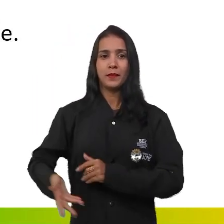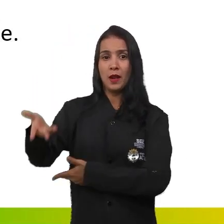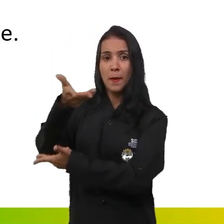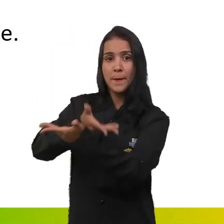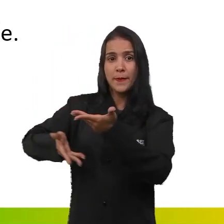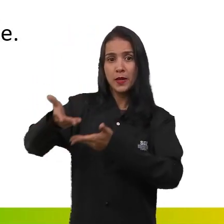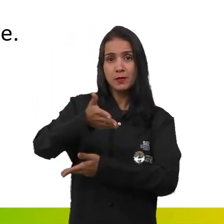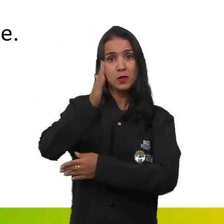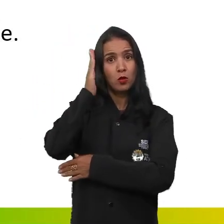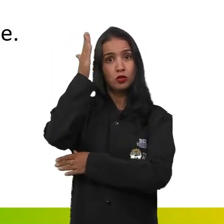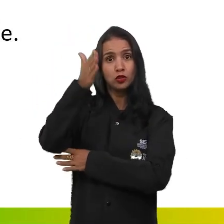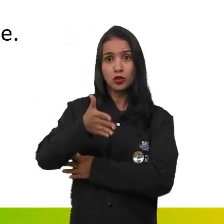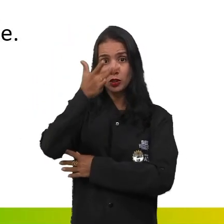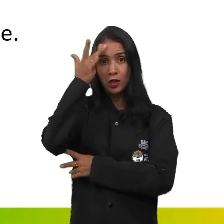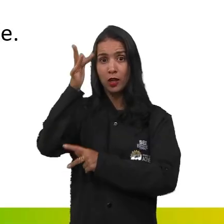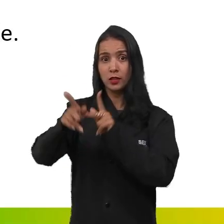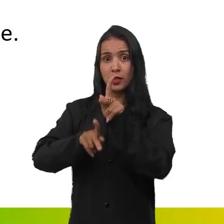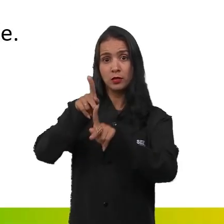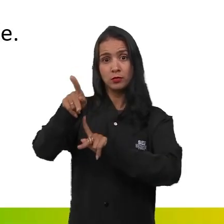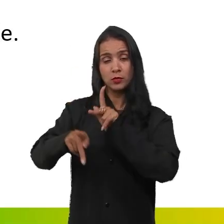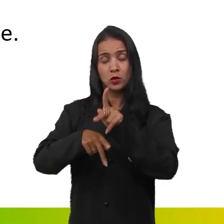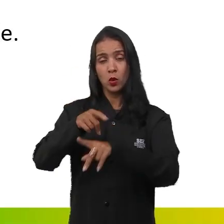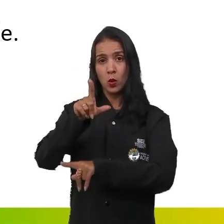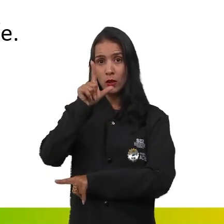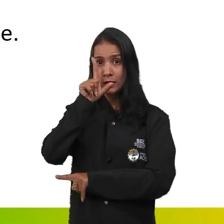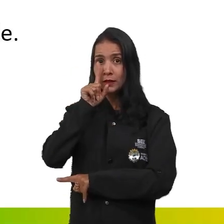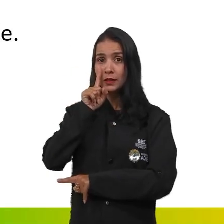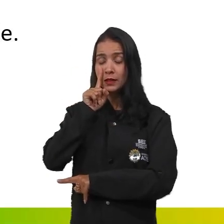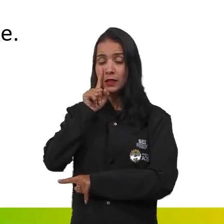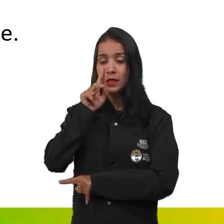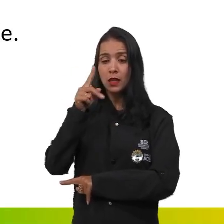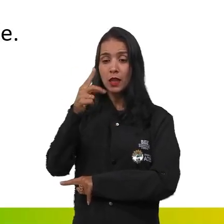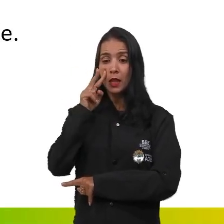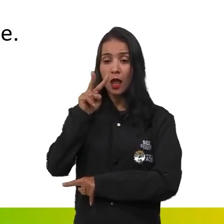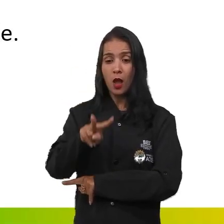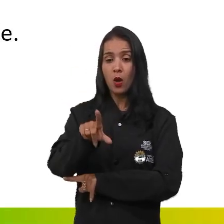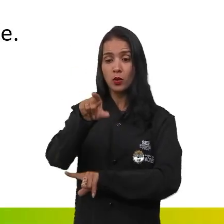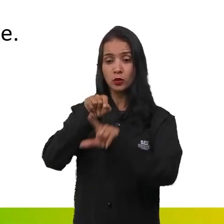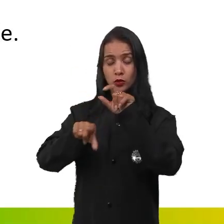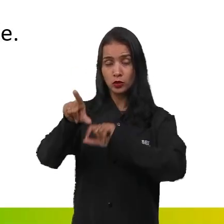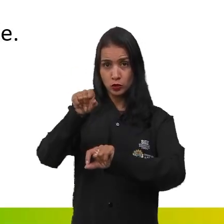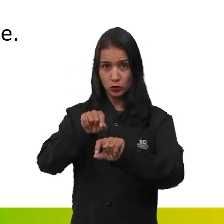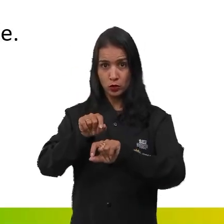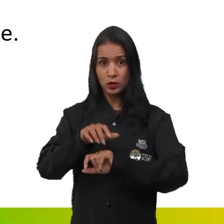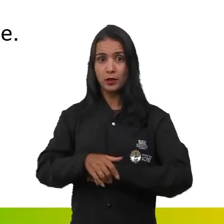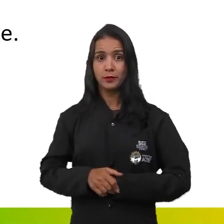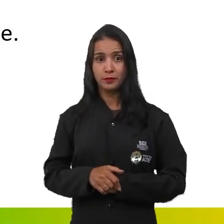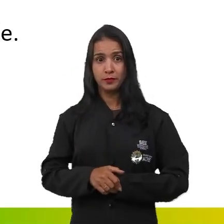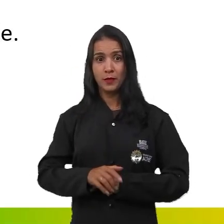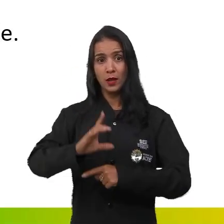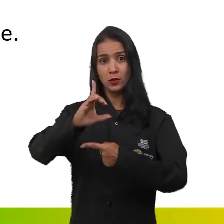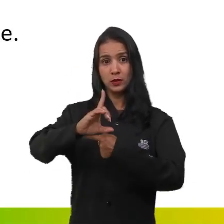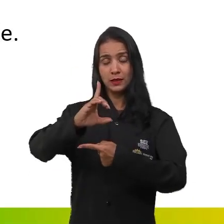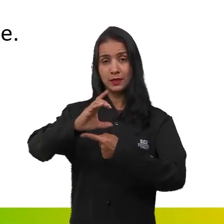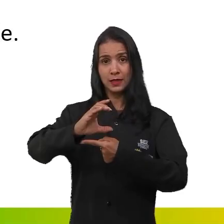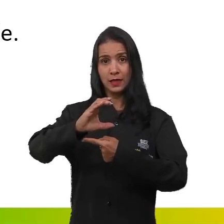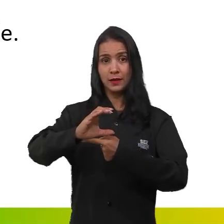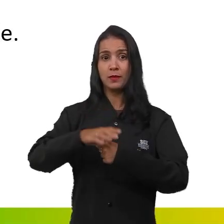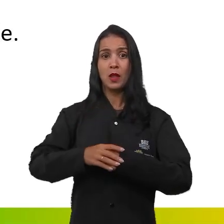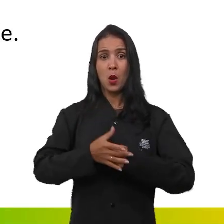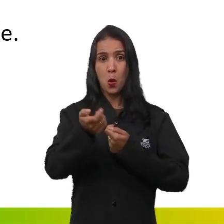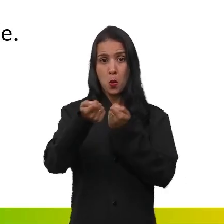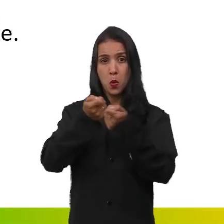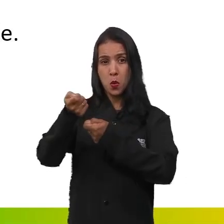participação direta dos cidadãos nas decisões políticas da cidade. Letra C, o domínio militar sobre as